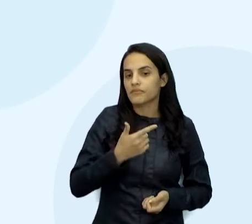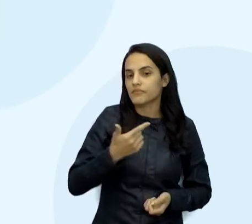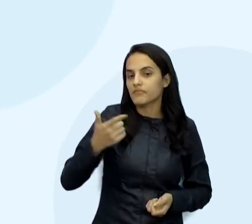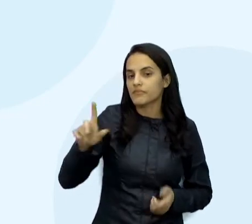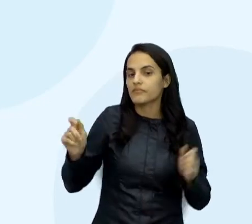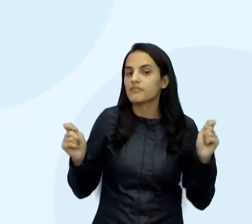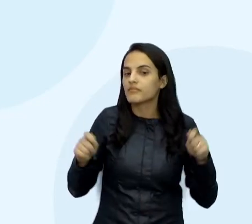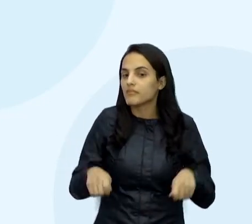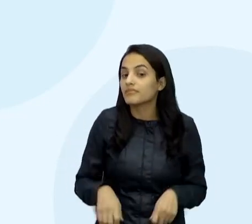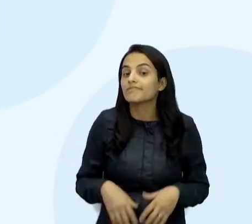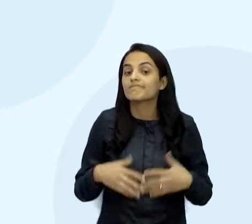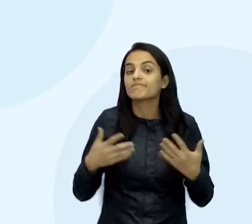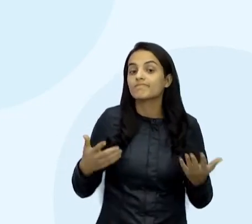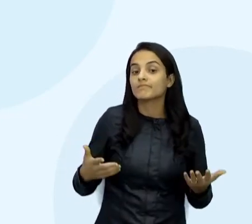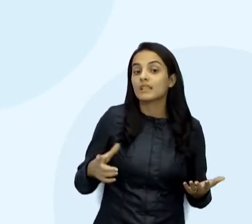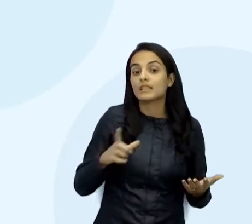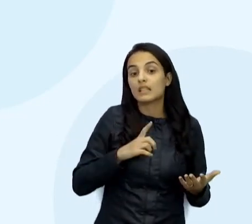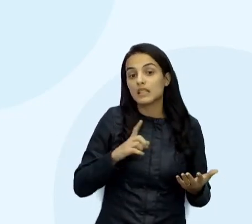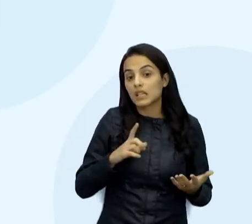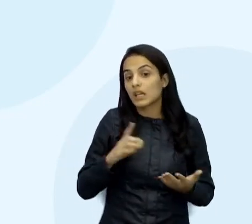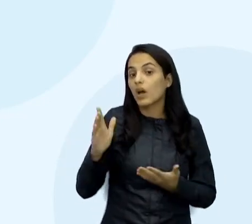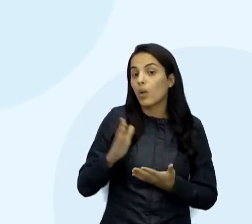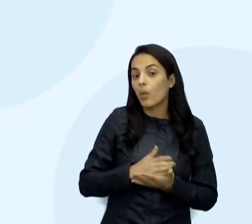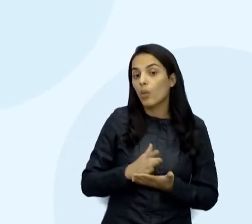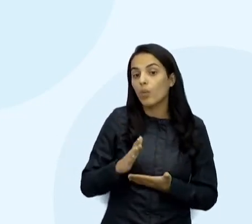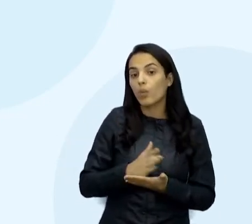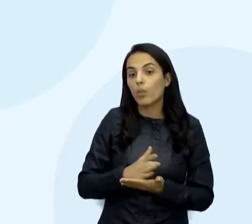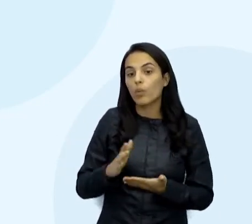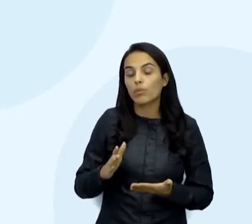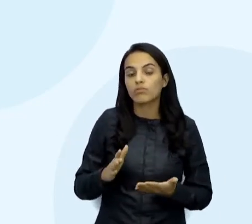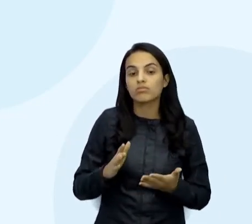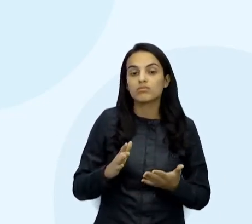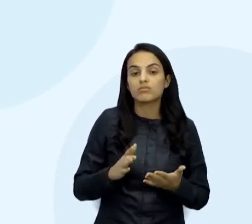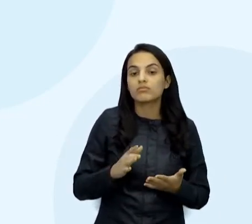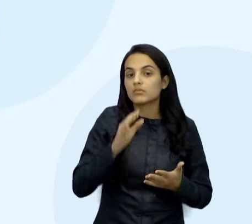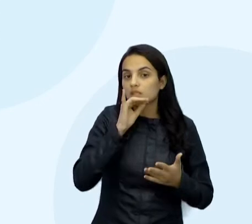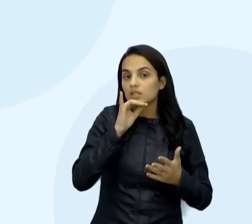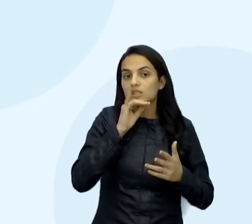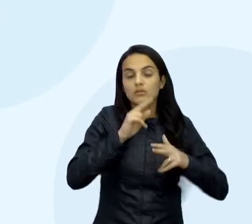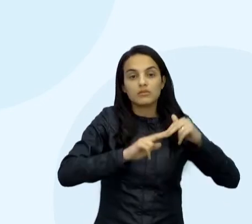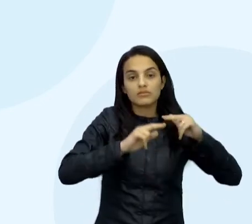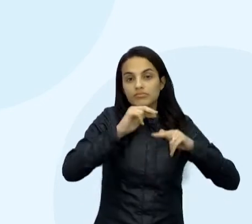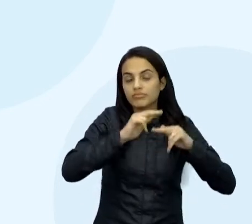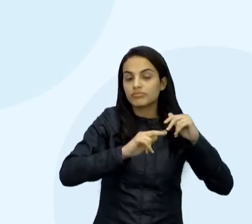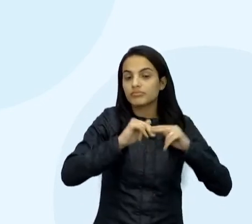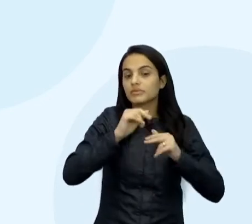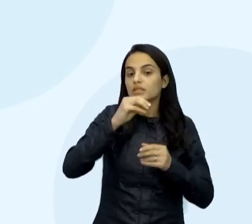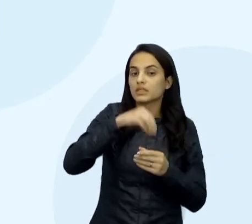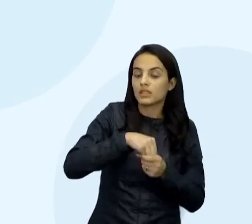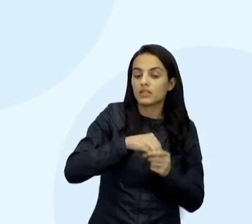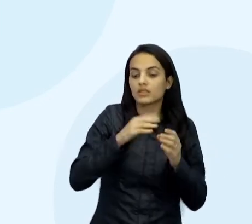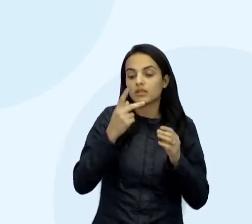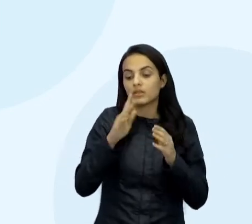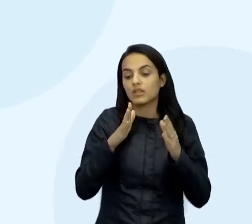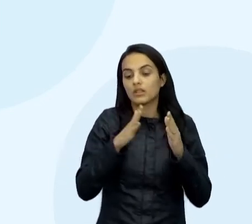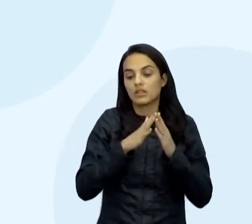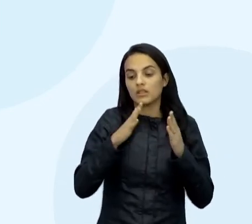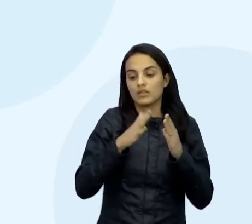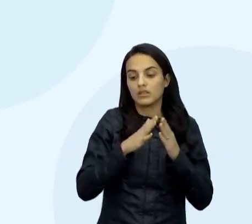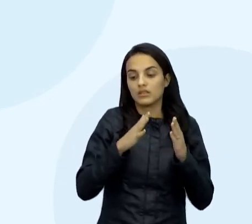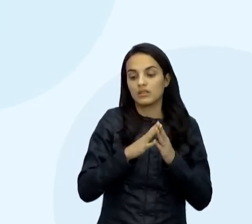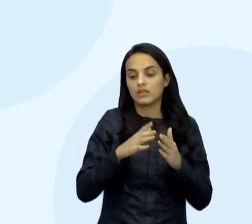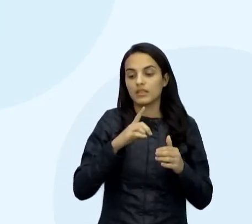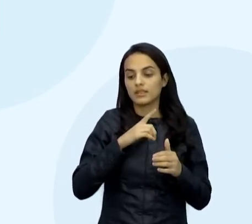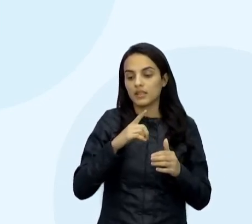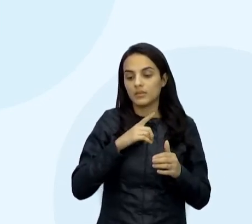né? Será que existe algum aparelho desses que estão na sua casa, desses